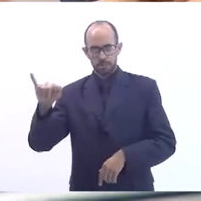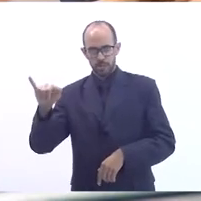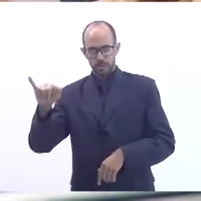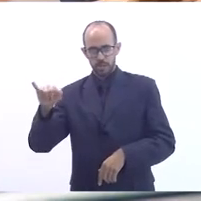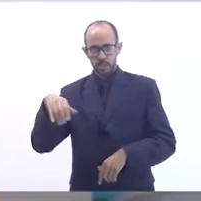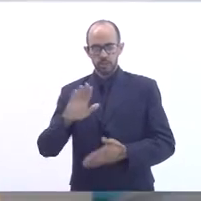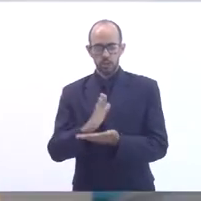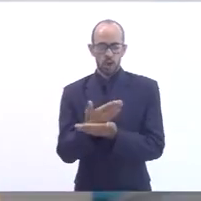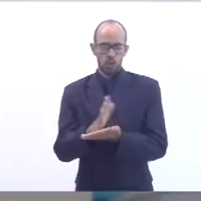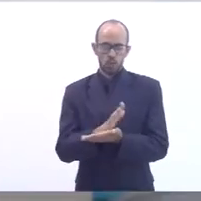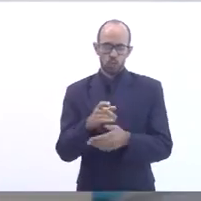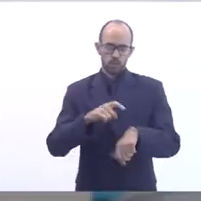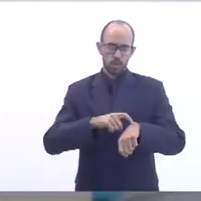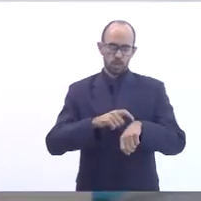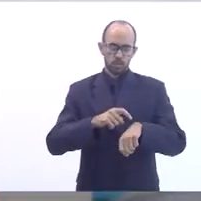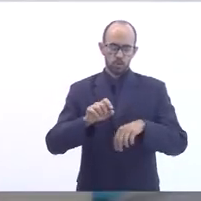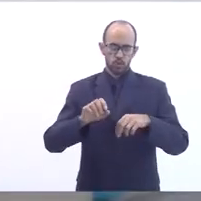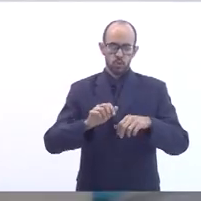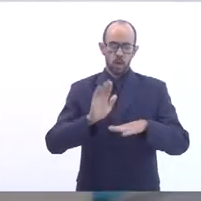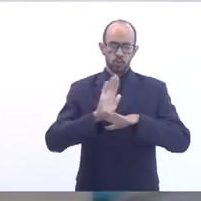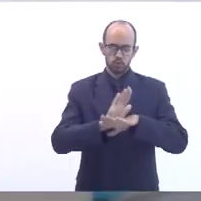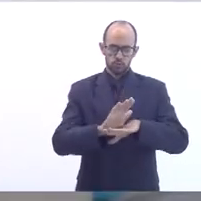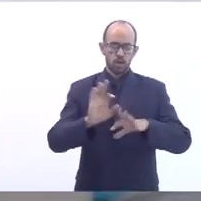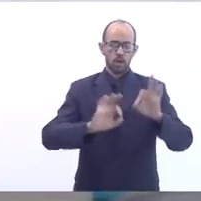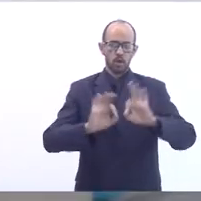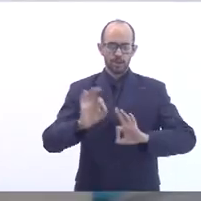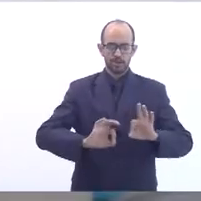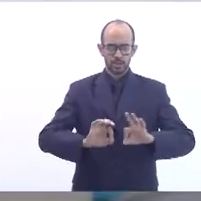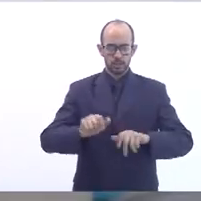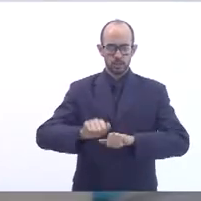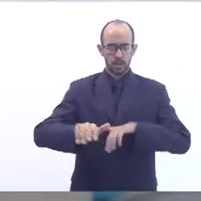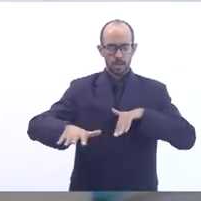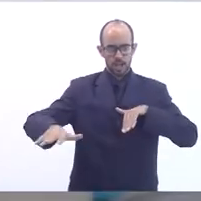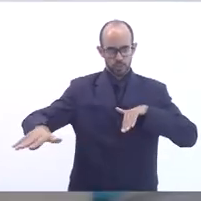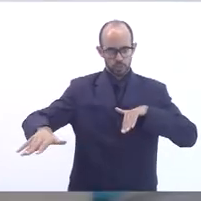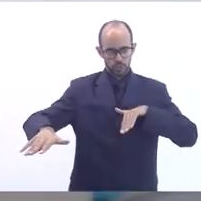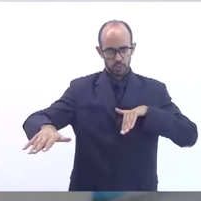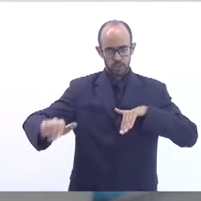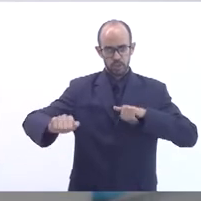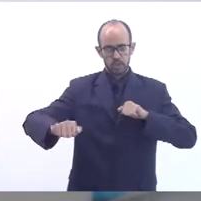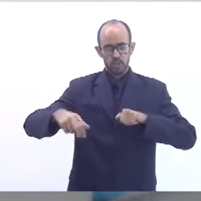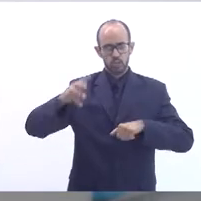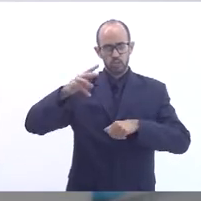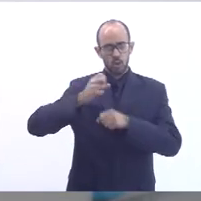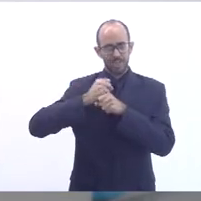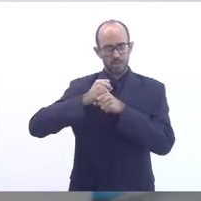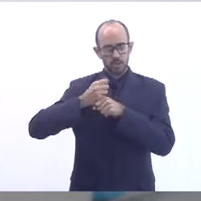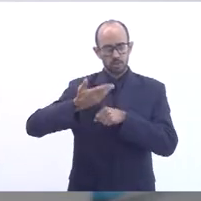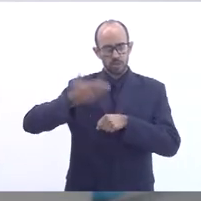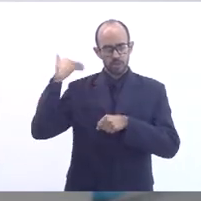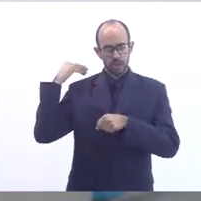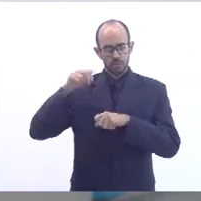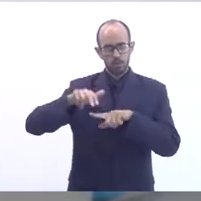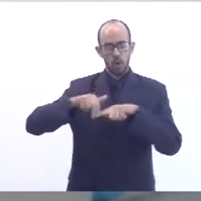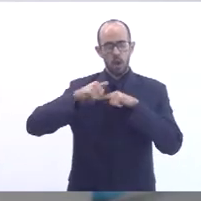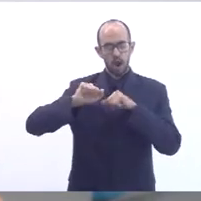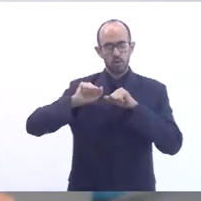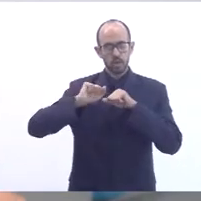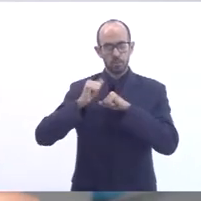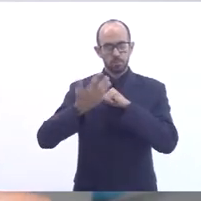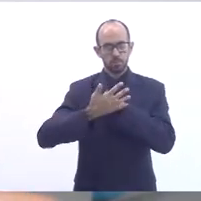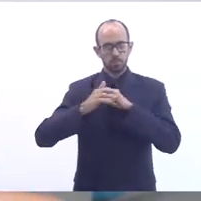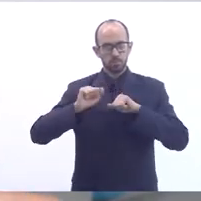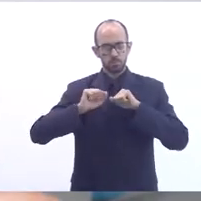ajudando na organização da marcha e nos últimos dois anos com a pandemia foi